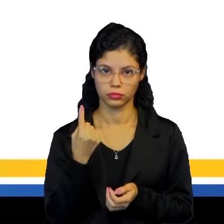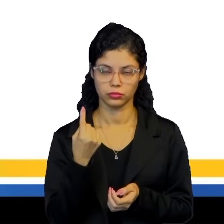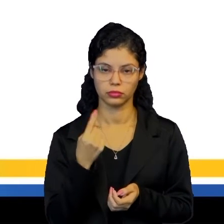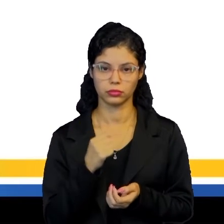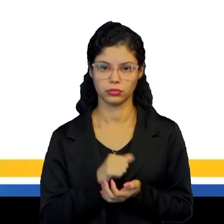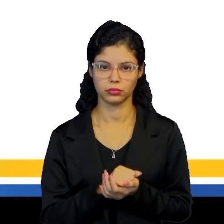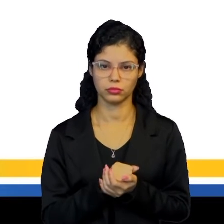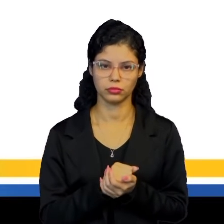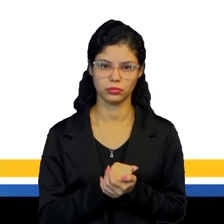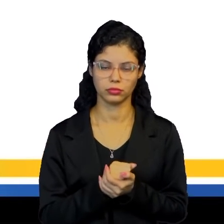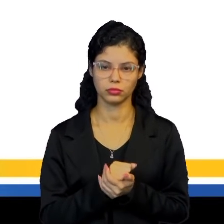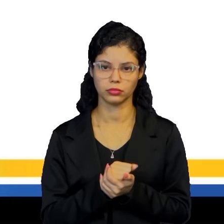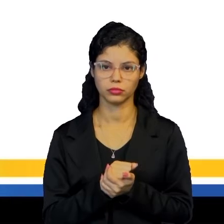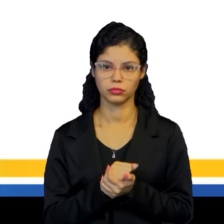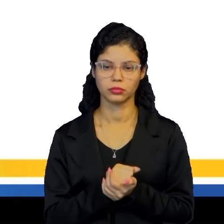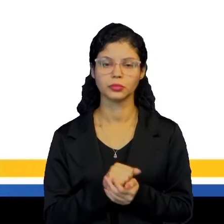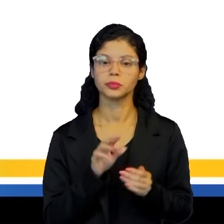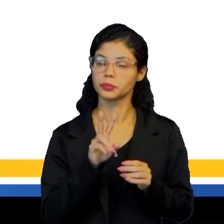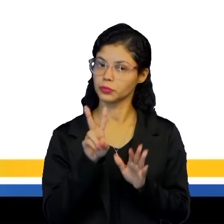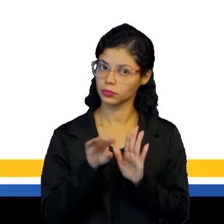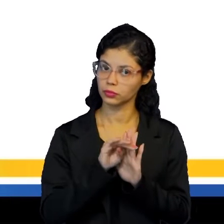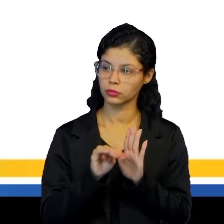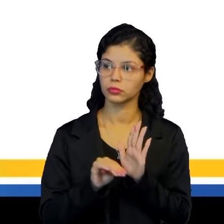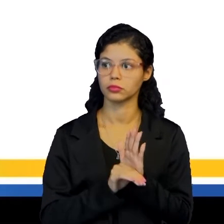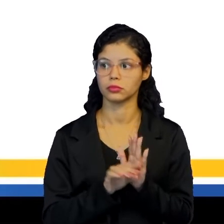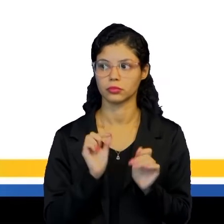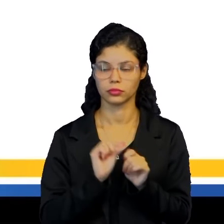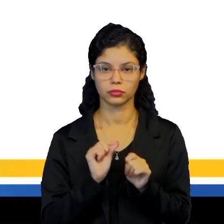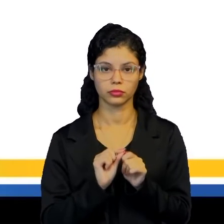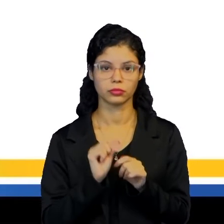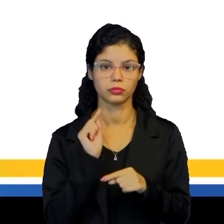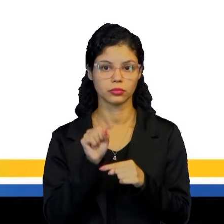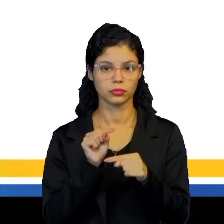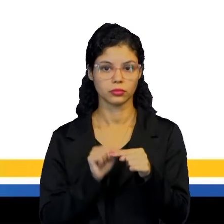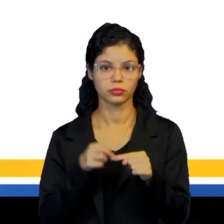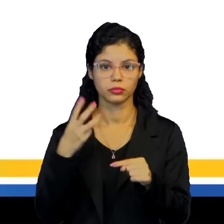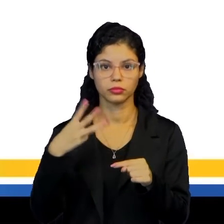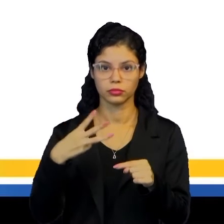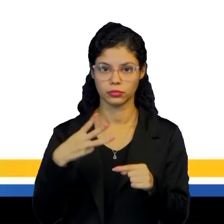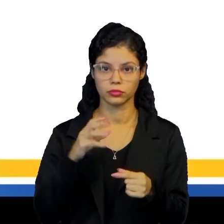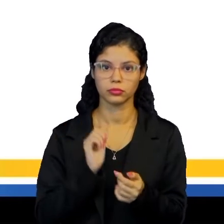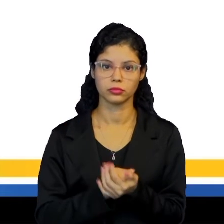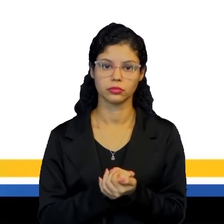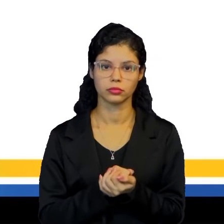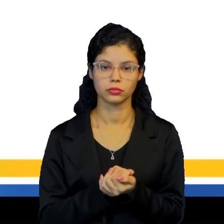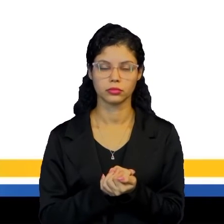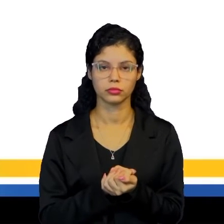1. Aí eu vou lá e faço, dividido para 3.